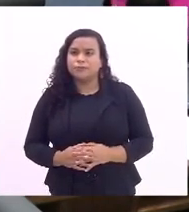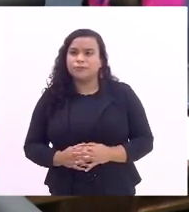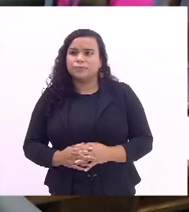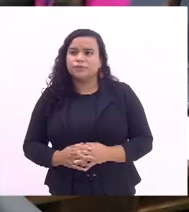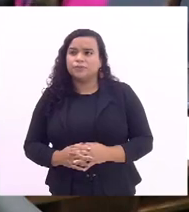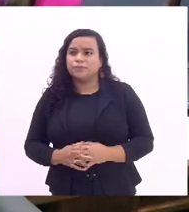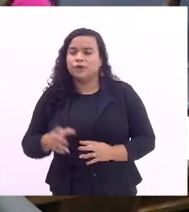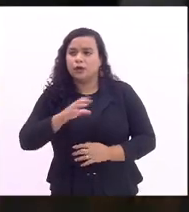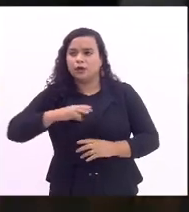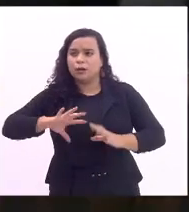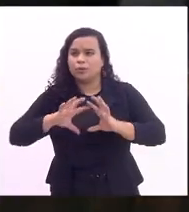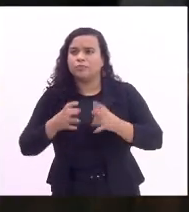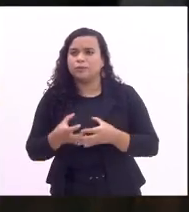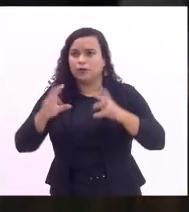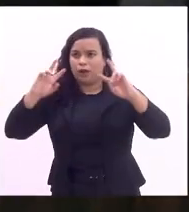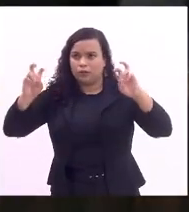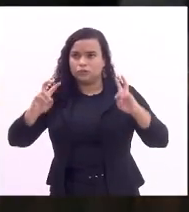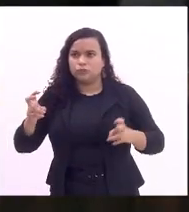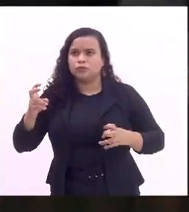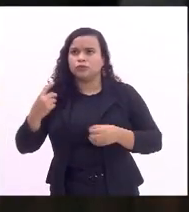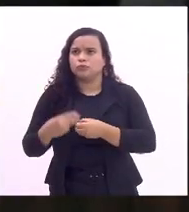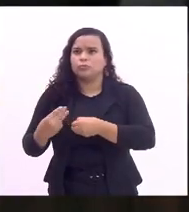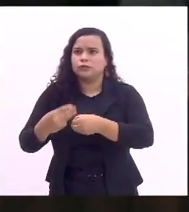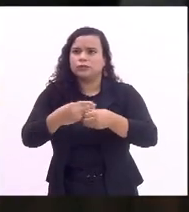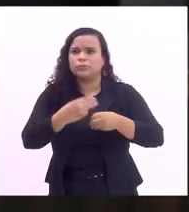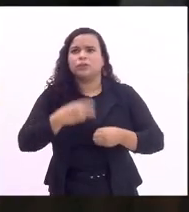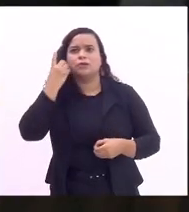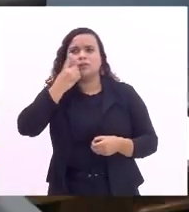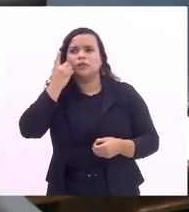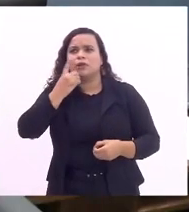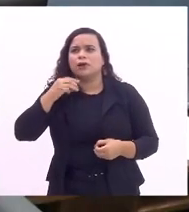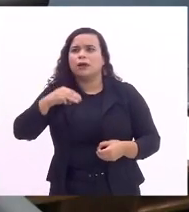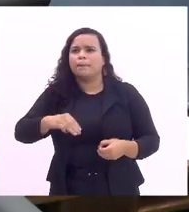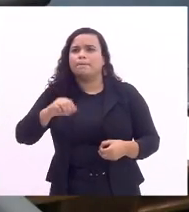Pela Comissão de Assuntos Municipais, deputado Carlos Macedo.